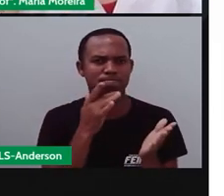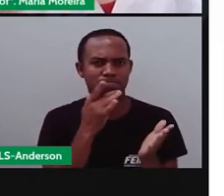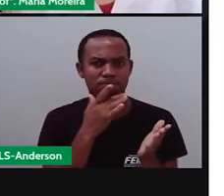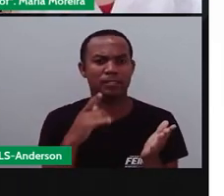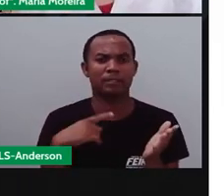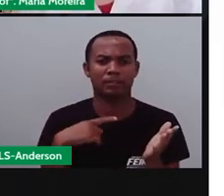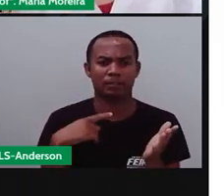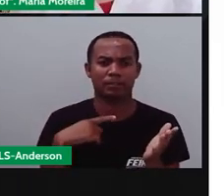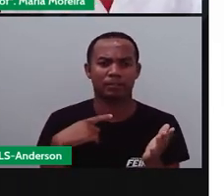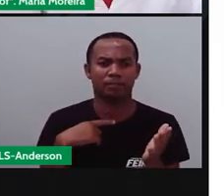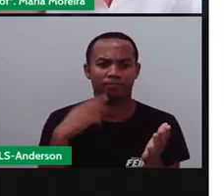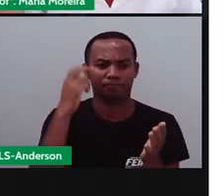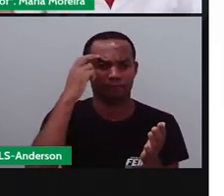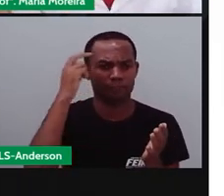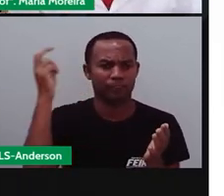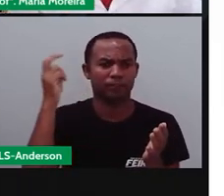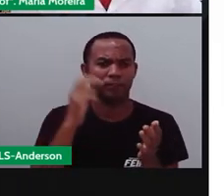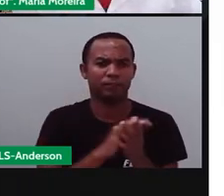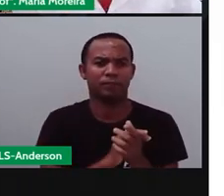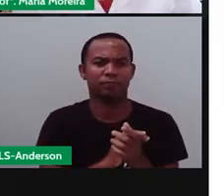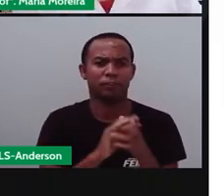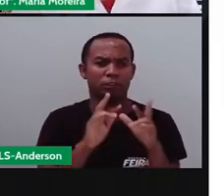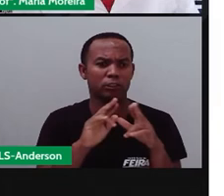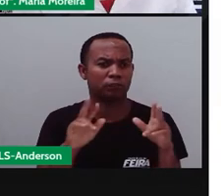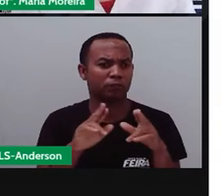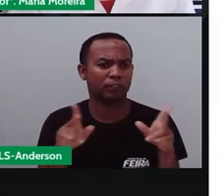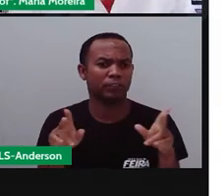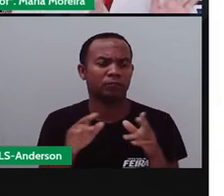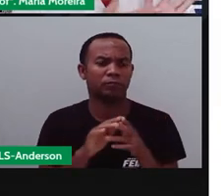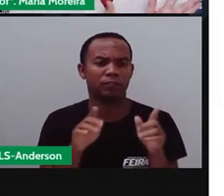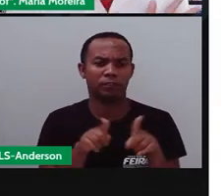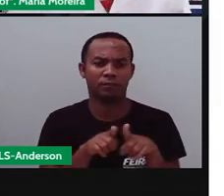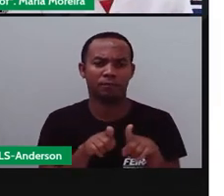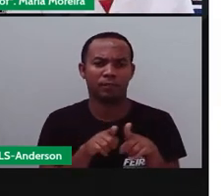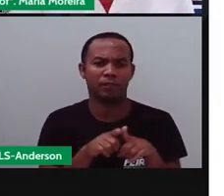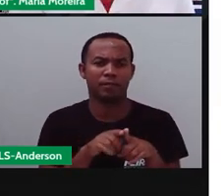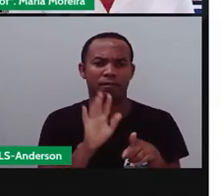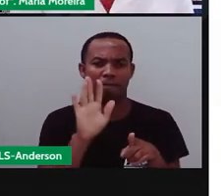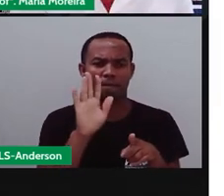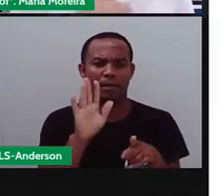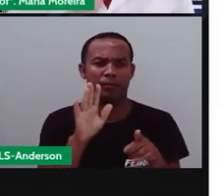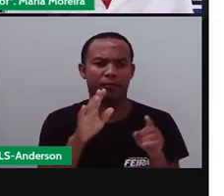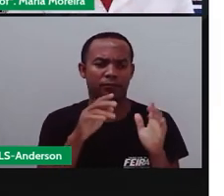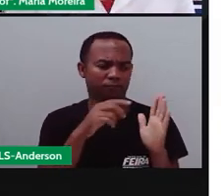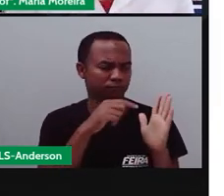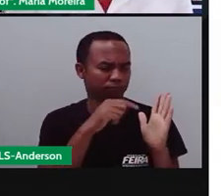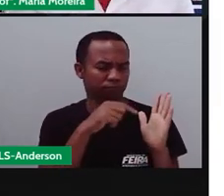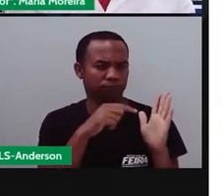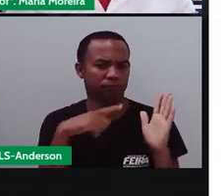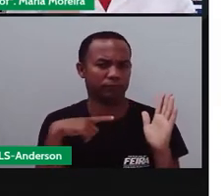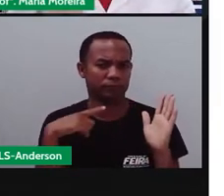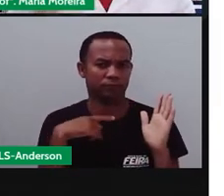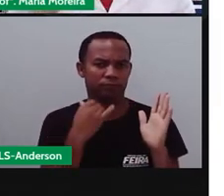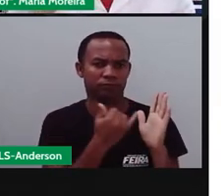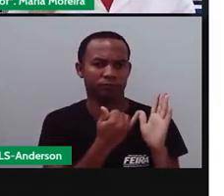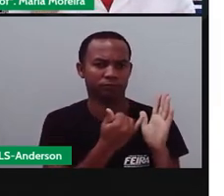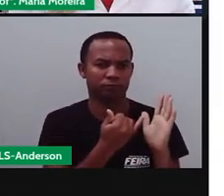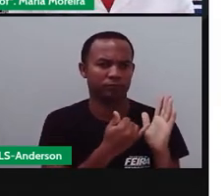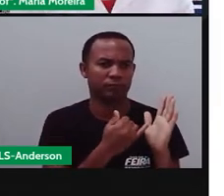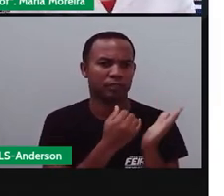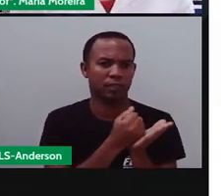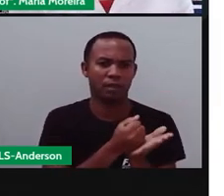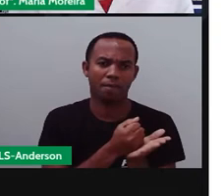Existem pessoas, né, na verdade, que fazem várias coisas, mas os manuais de instruções, né, uma bula de um